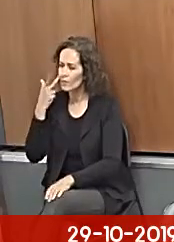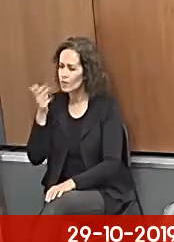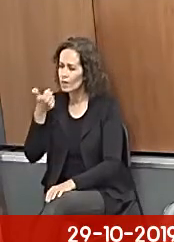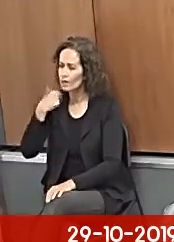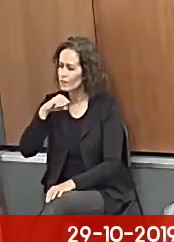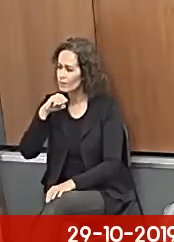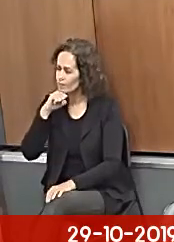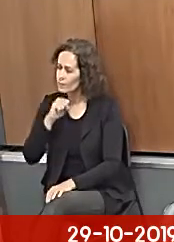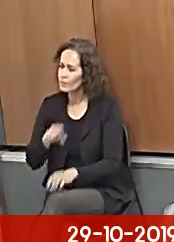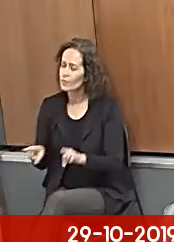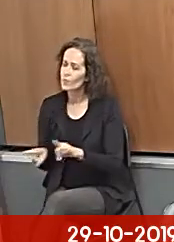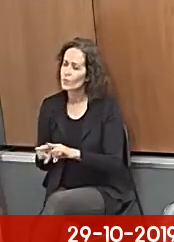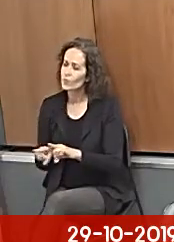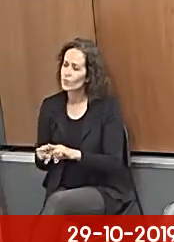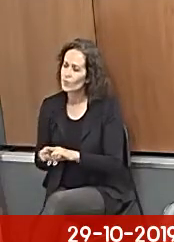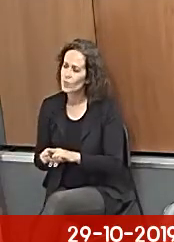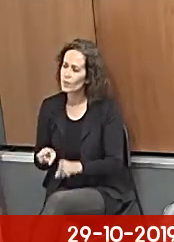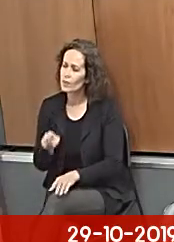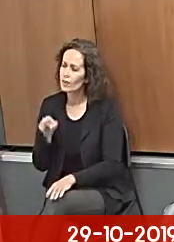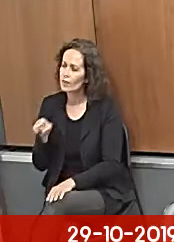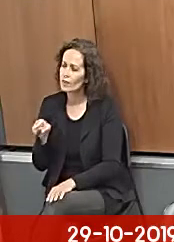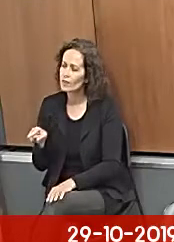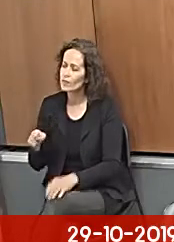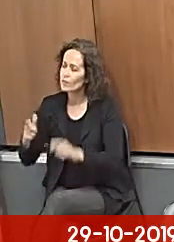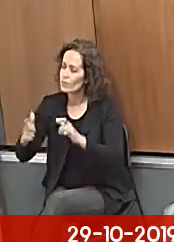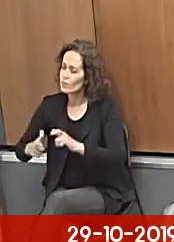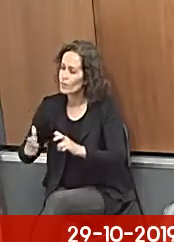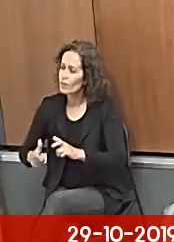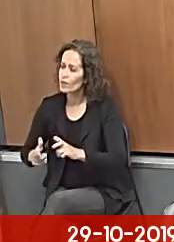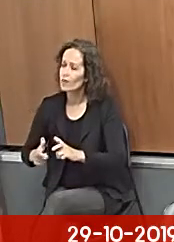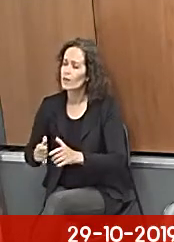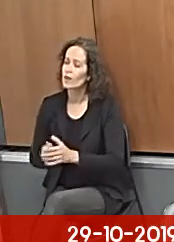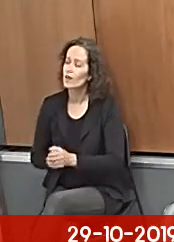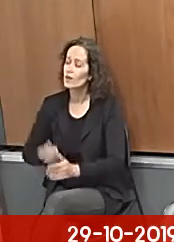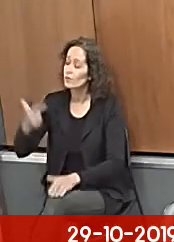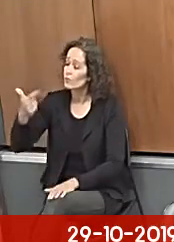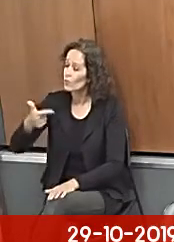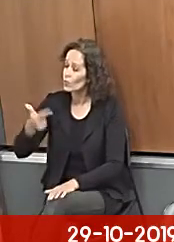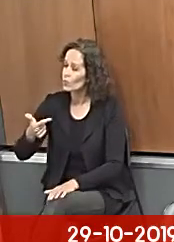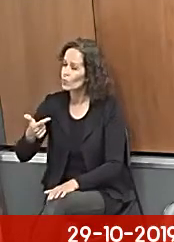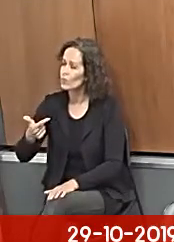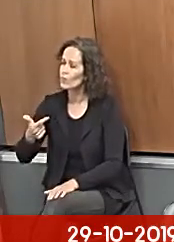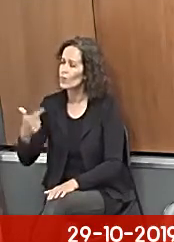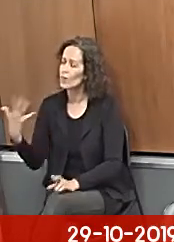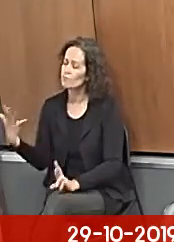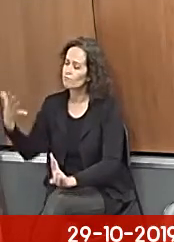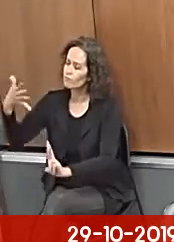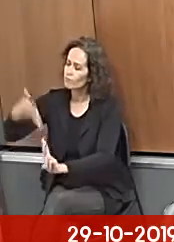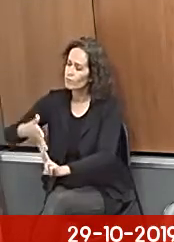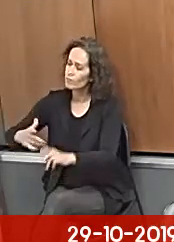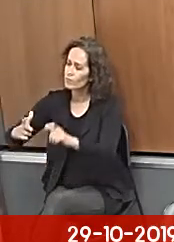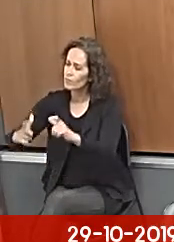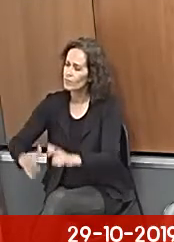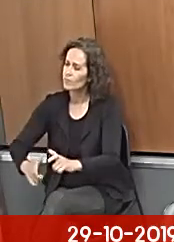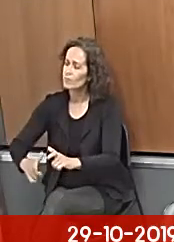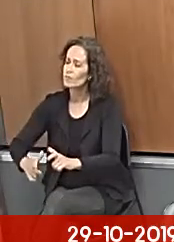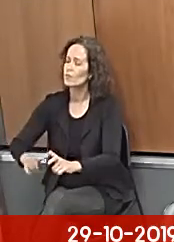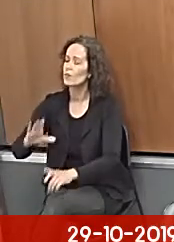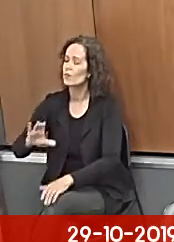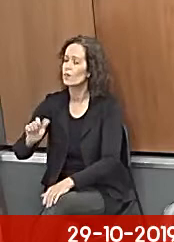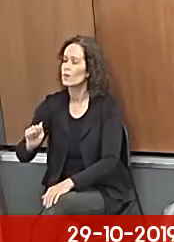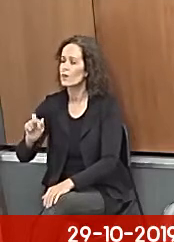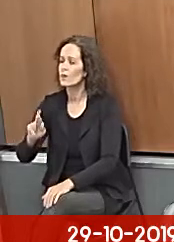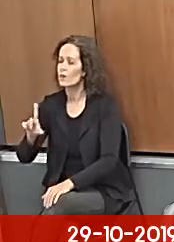Esse é o Frei Leopoldo, é a segunda centro de referência. A gente tem 2 centros de referência, que é no Carlos Prates e no